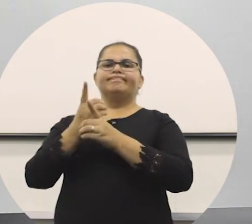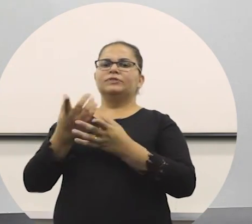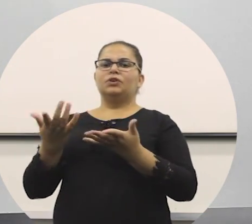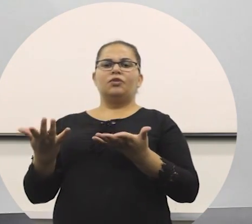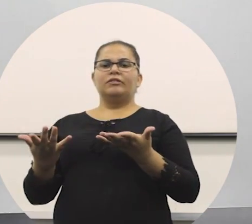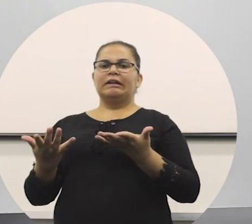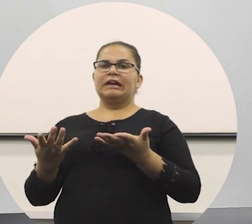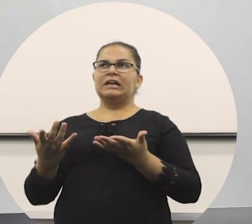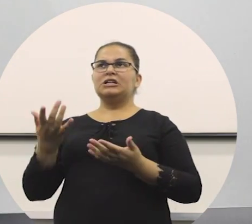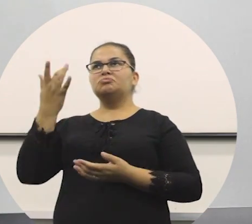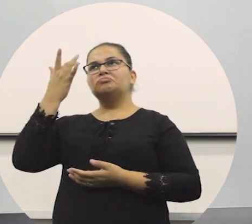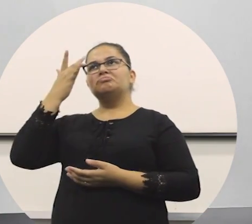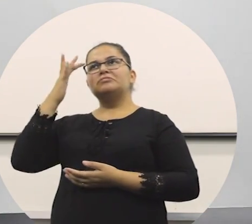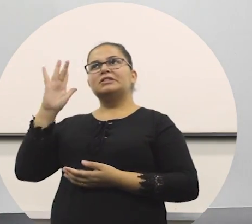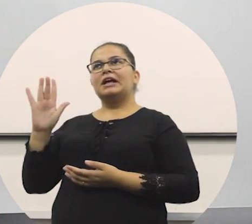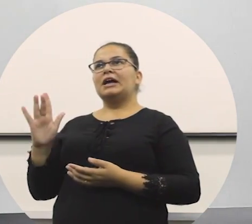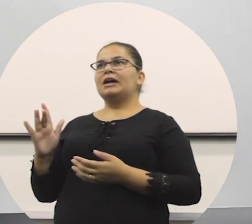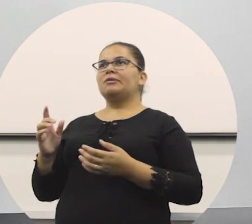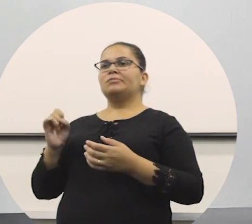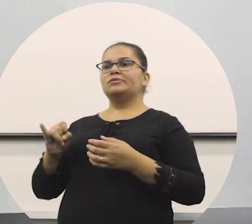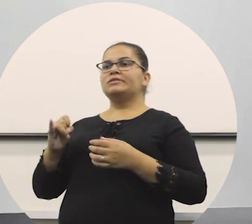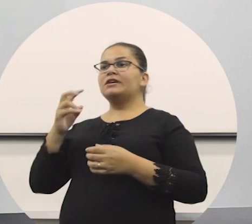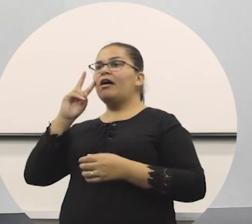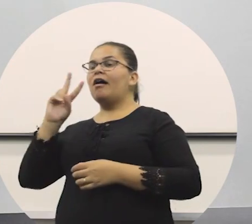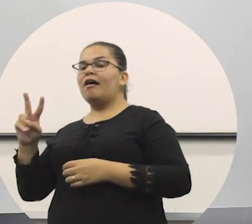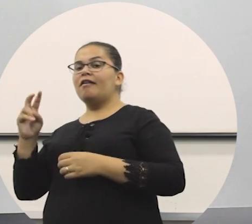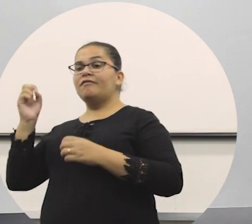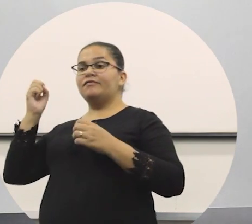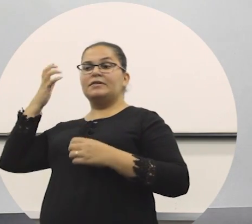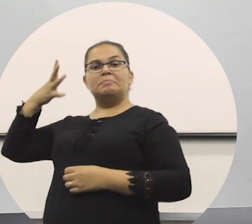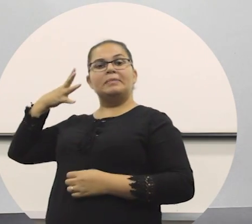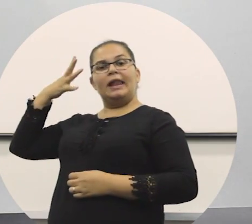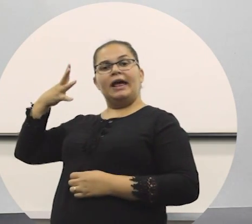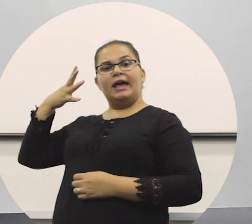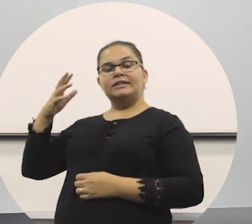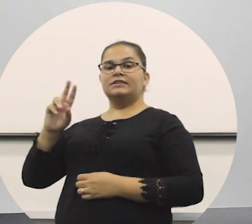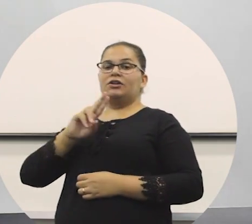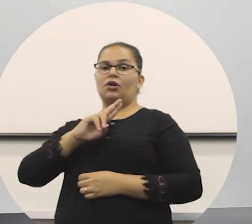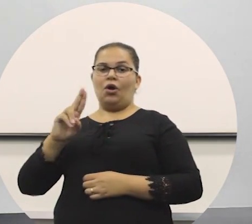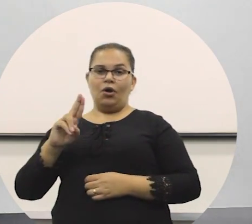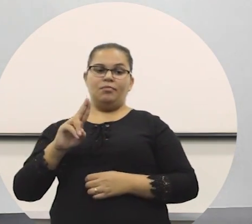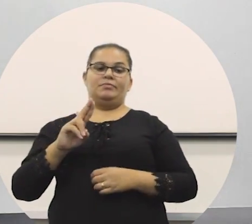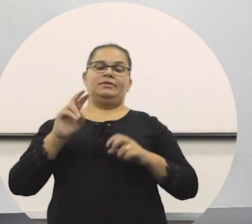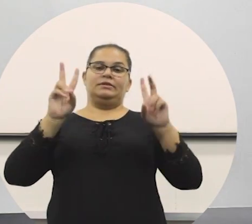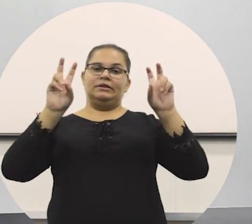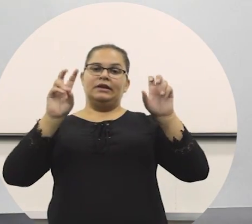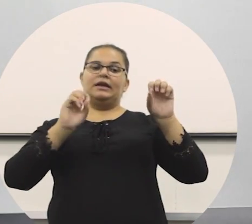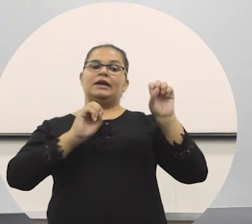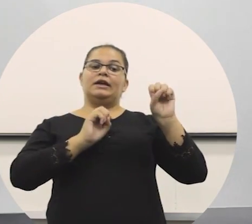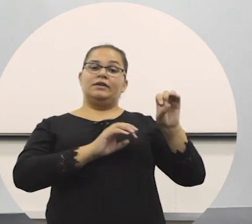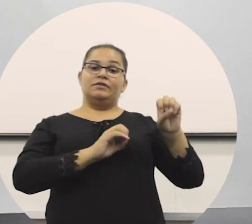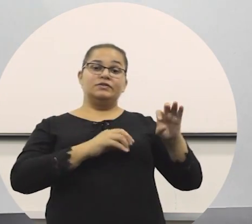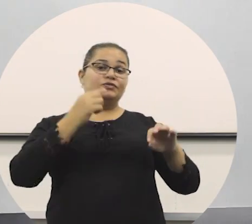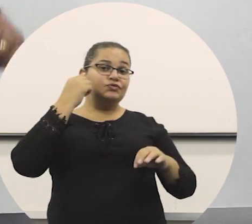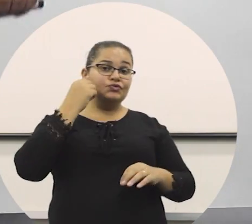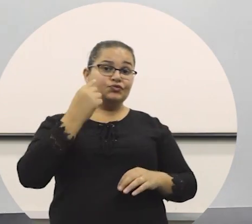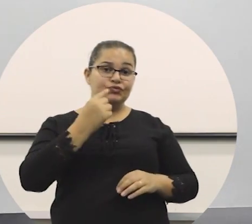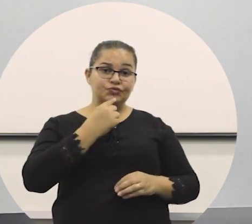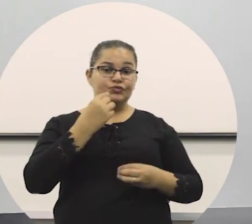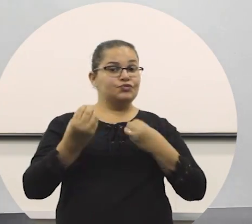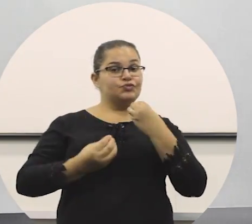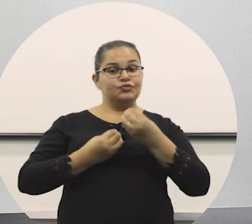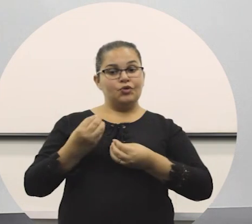um paper de algum evento. Se vocês souberem, o texto chamava Educação de Surdos, Processo de Escrita, e ela cita